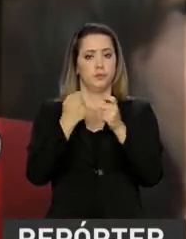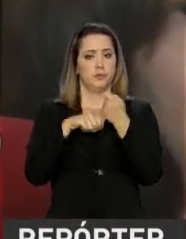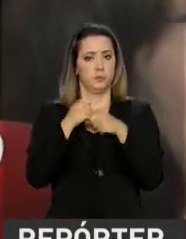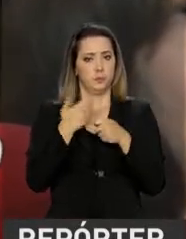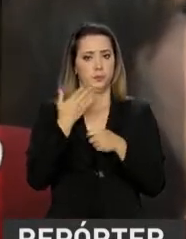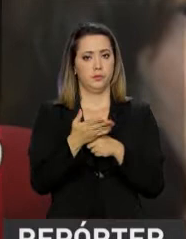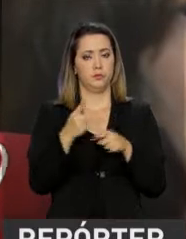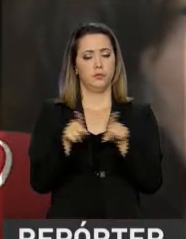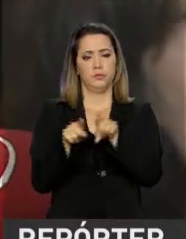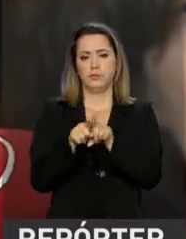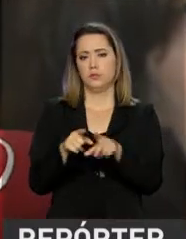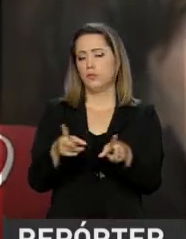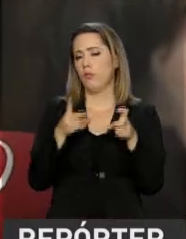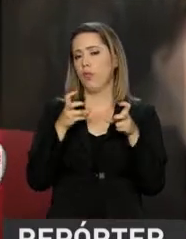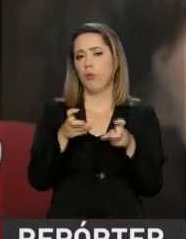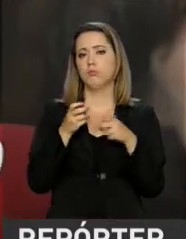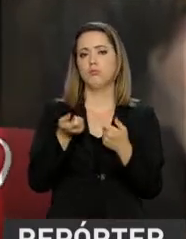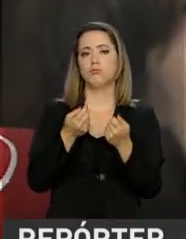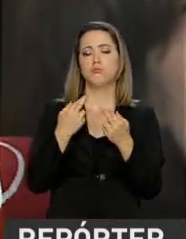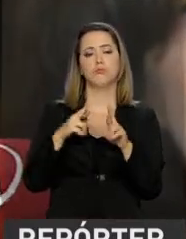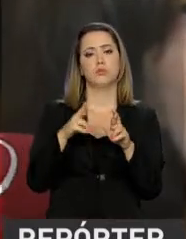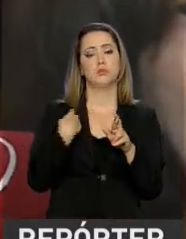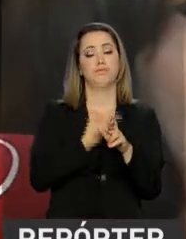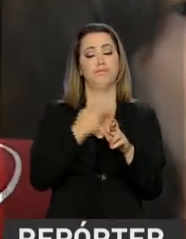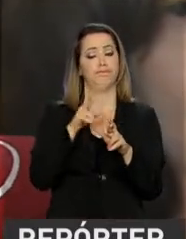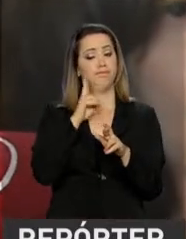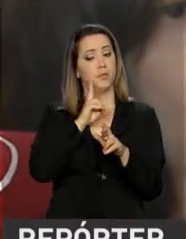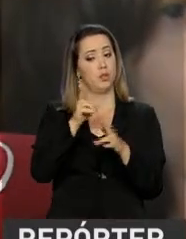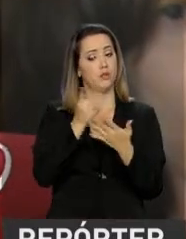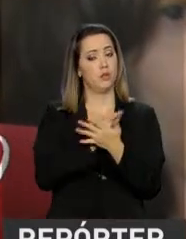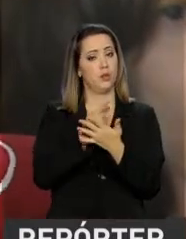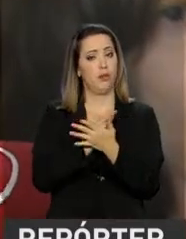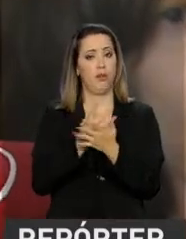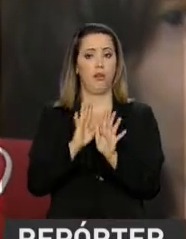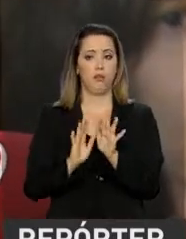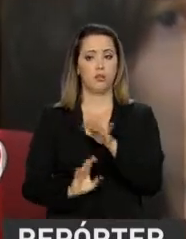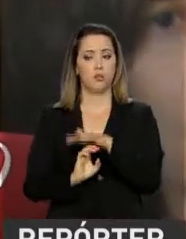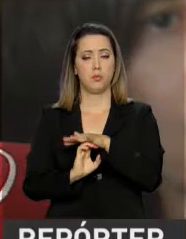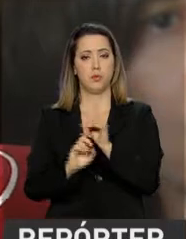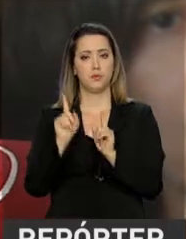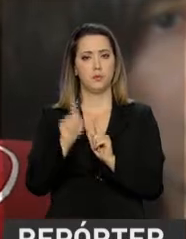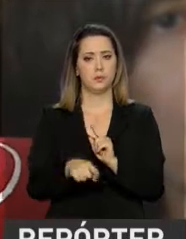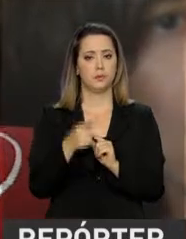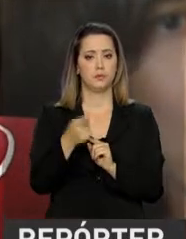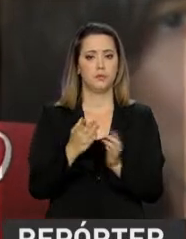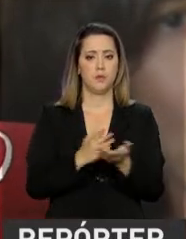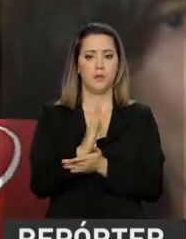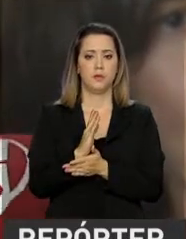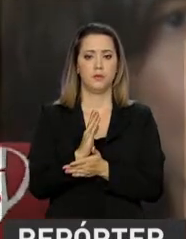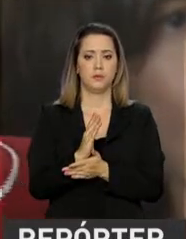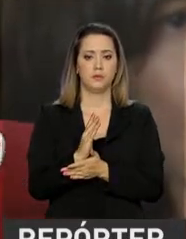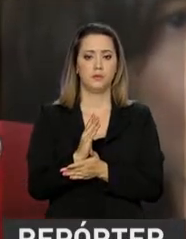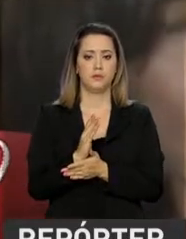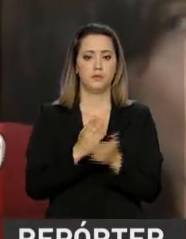gerou se uma expectativa que julgamos equivocada por parte de muitas empresas de que seria aprovada